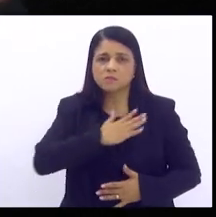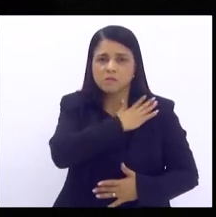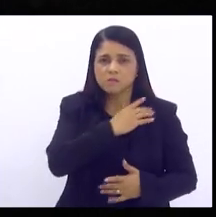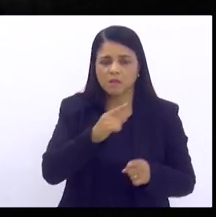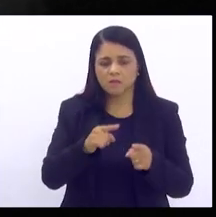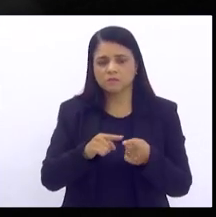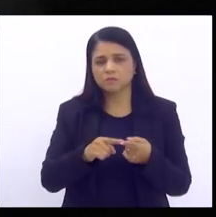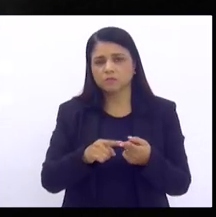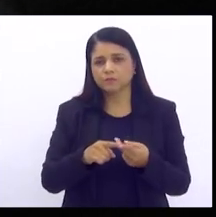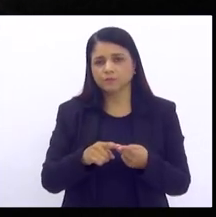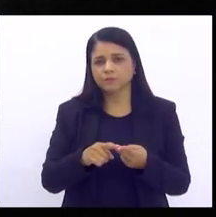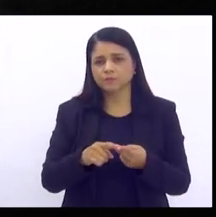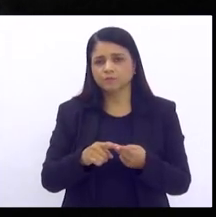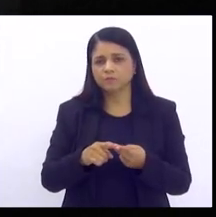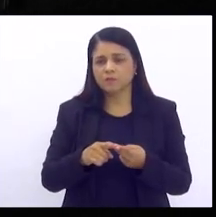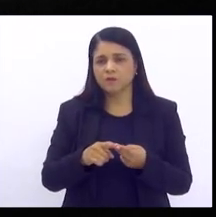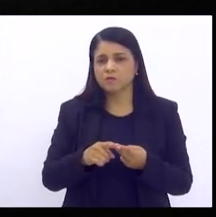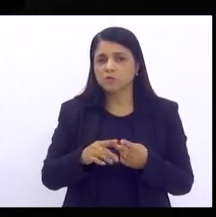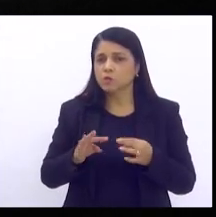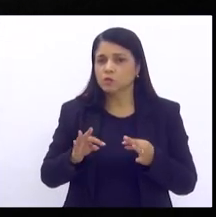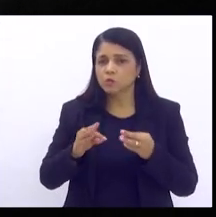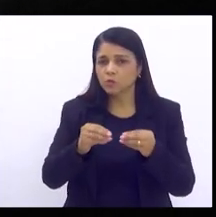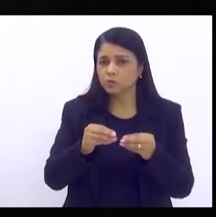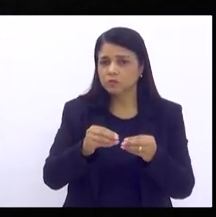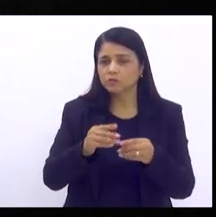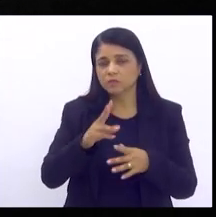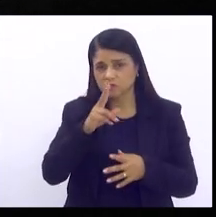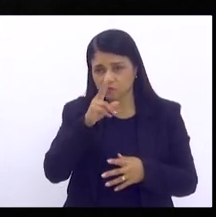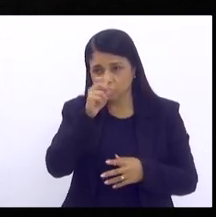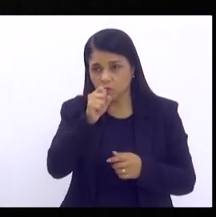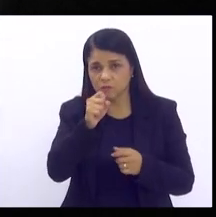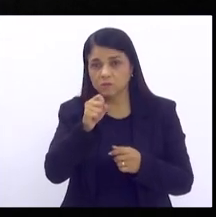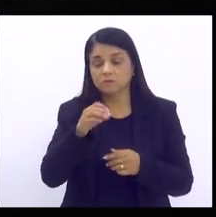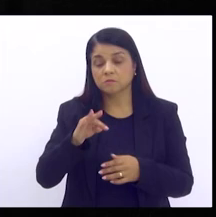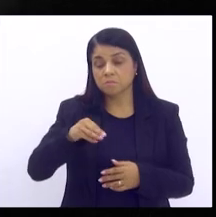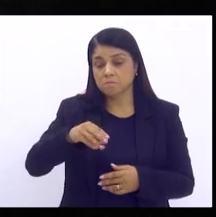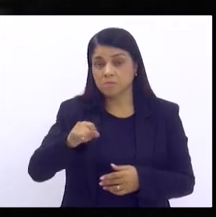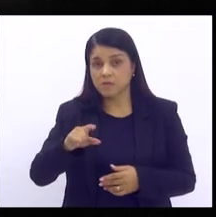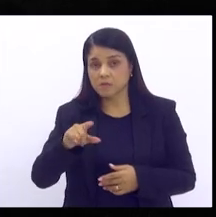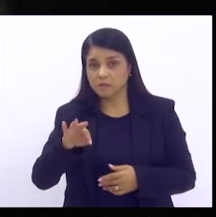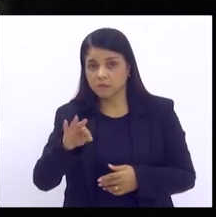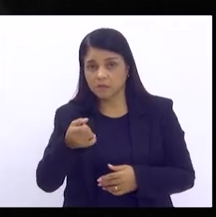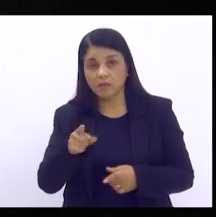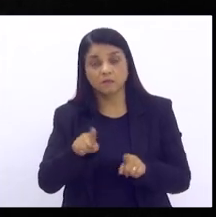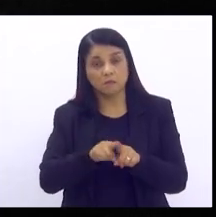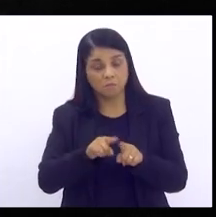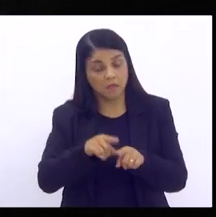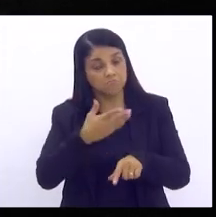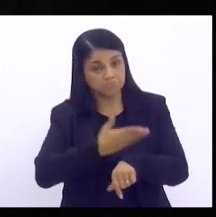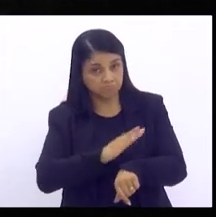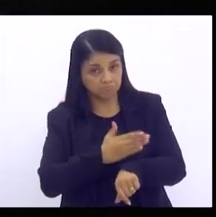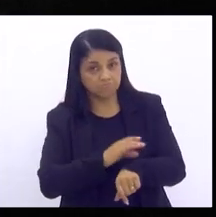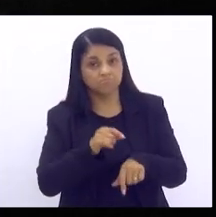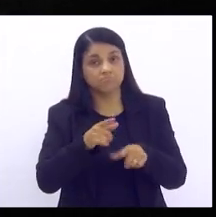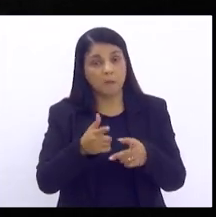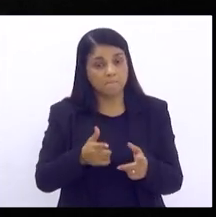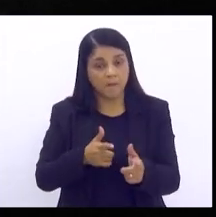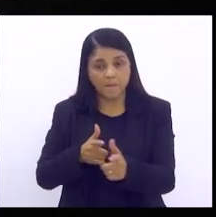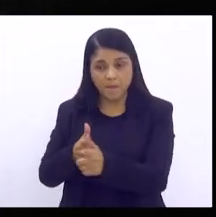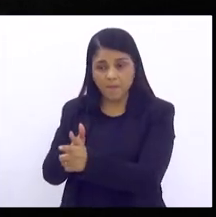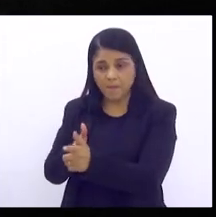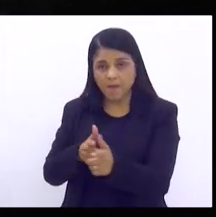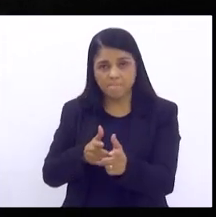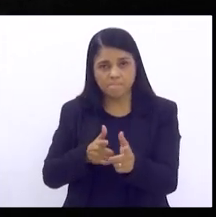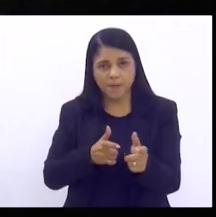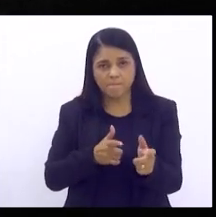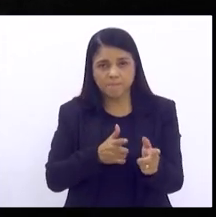que, aliás, as forças militares também ocupam esses espaços para praticar tiros, para que a gente